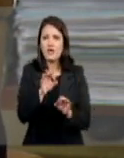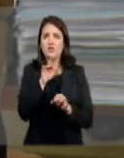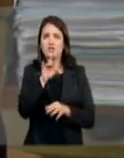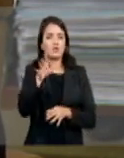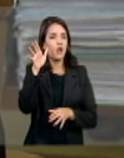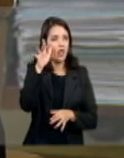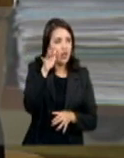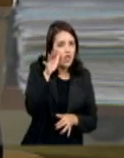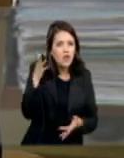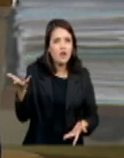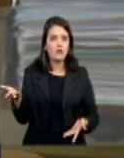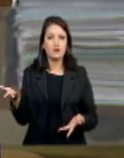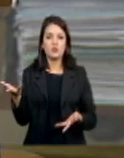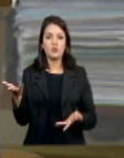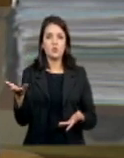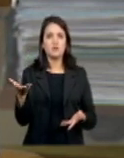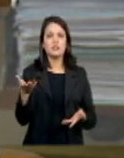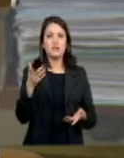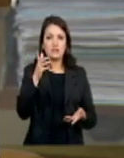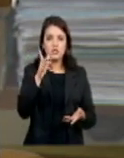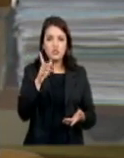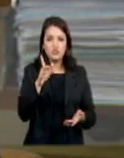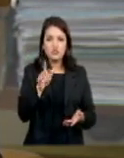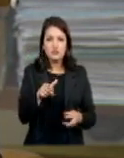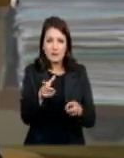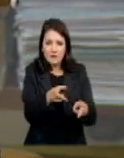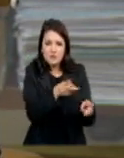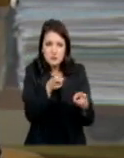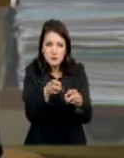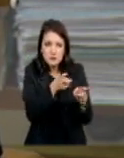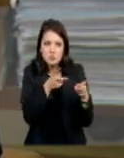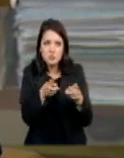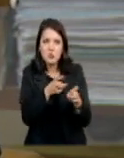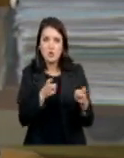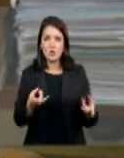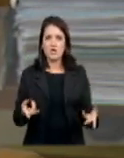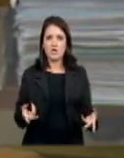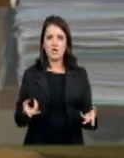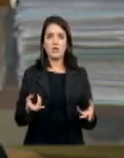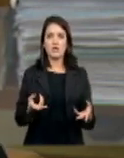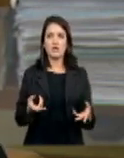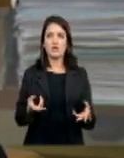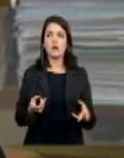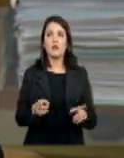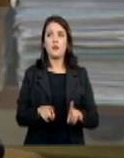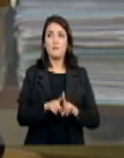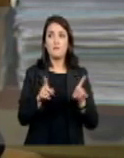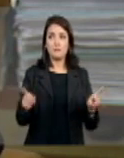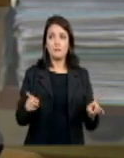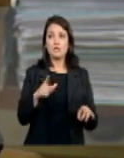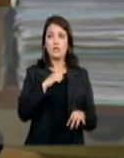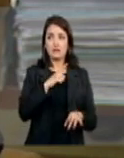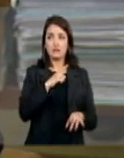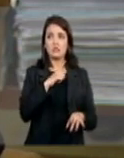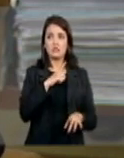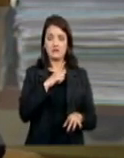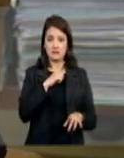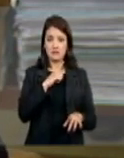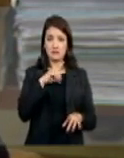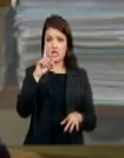de cara de caráter exploratório o prospectivo não só tem sido